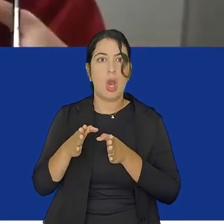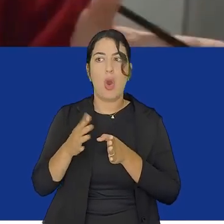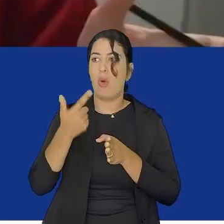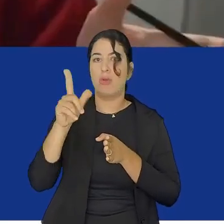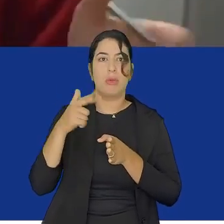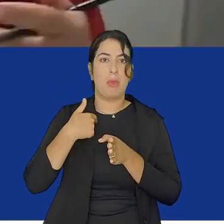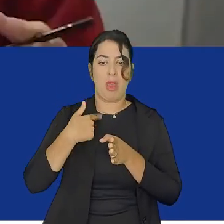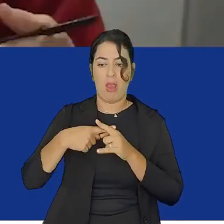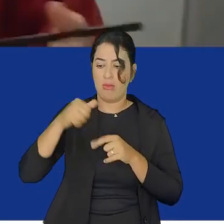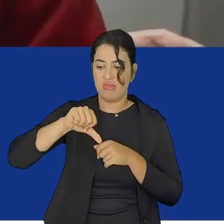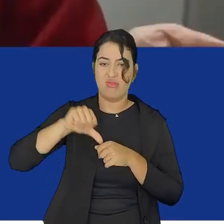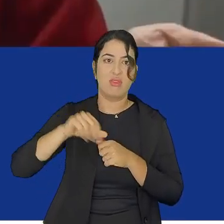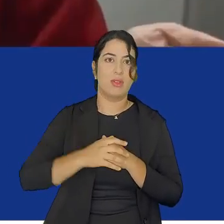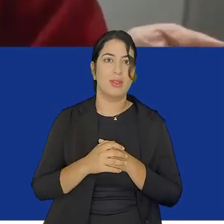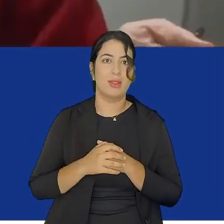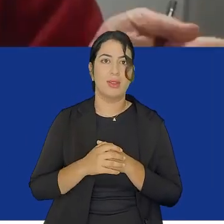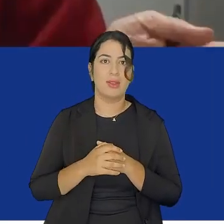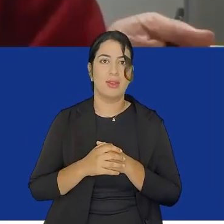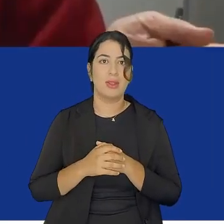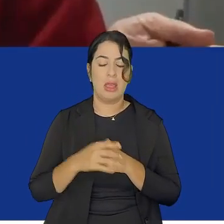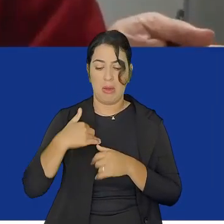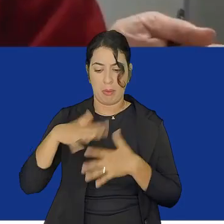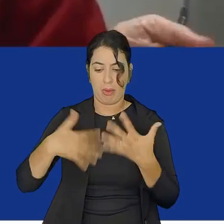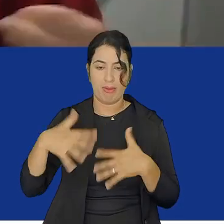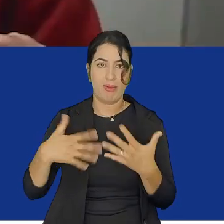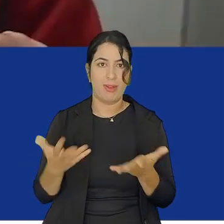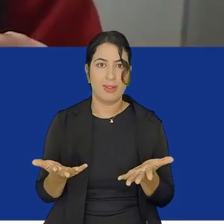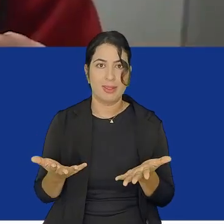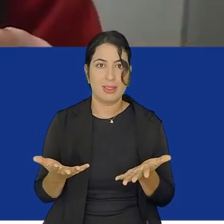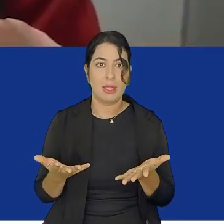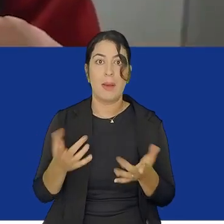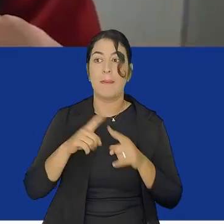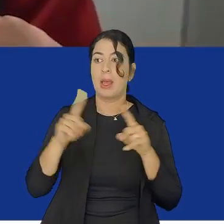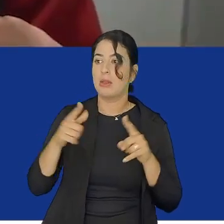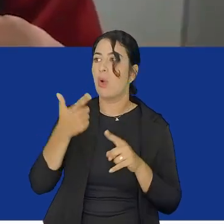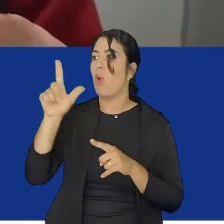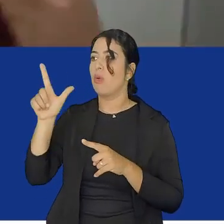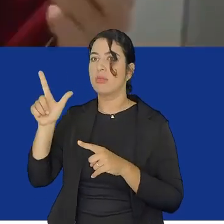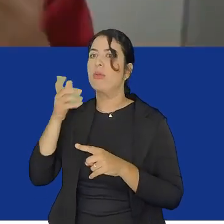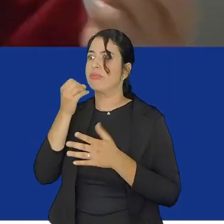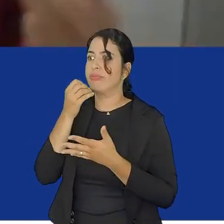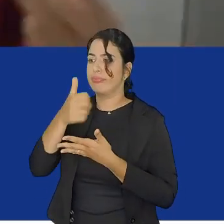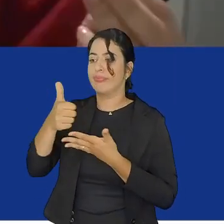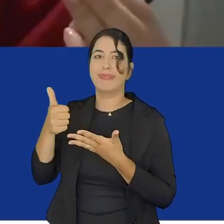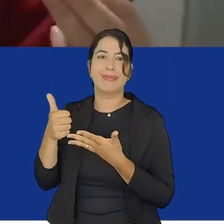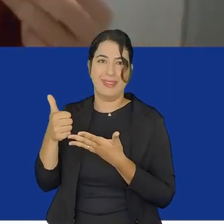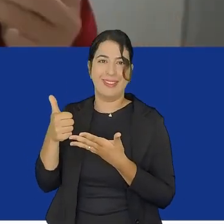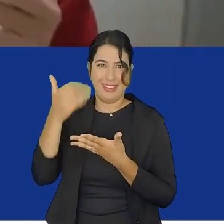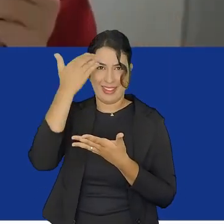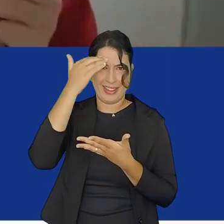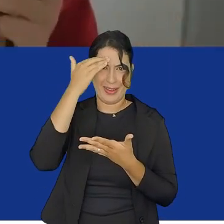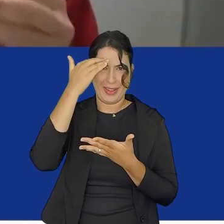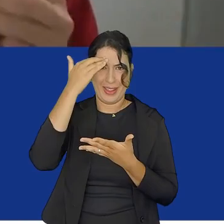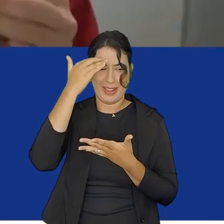eu ser outra pessoa para controlar a agenda, porque eu sou atrapalhada. Mas eu sou boa em outras coisas. Entende? Então,